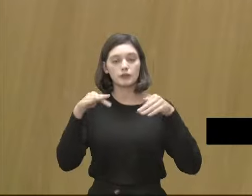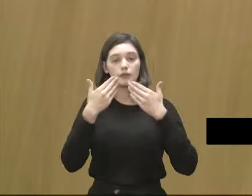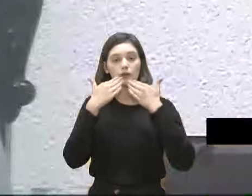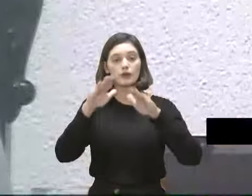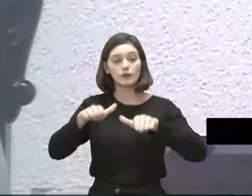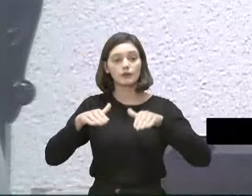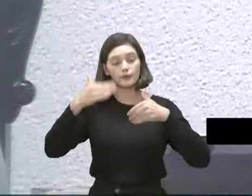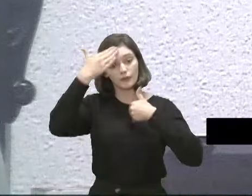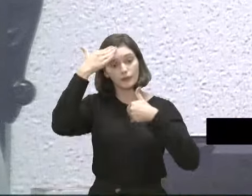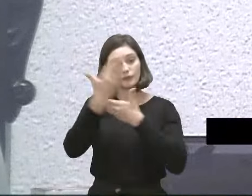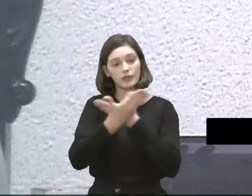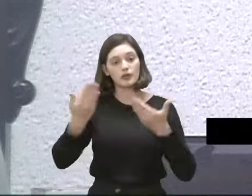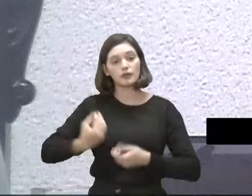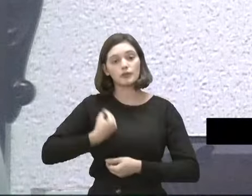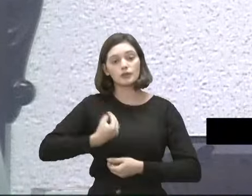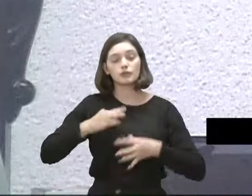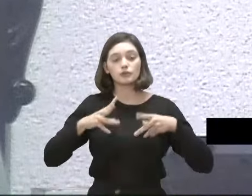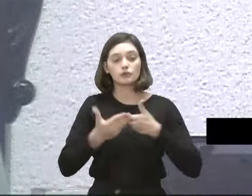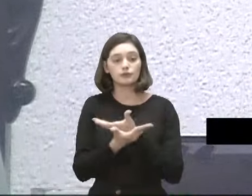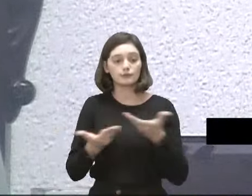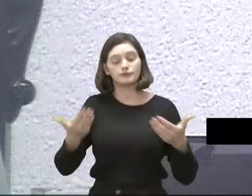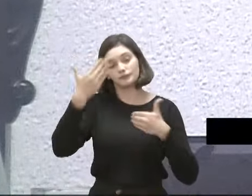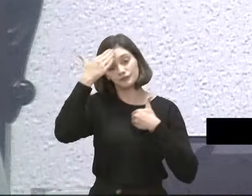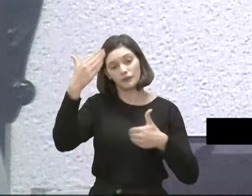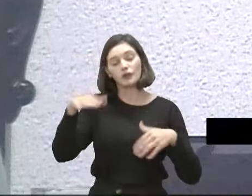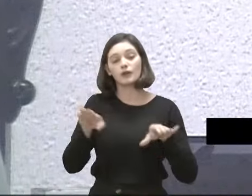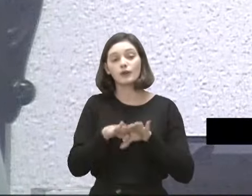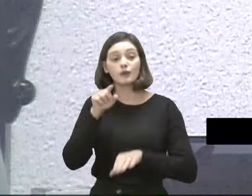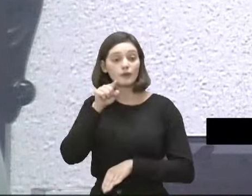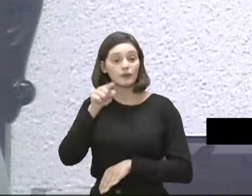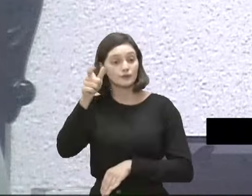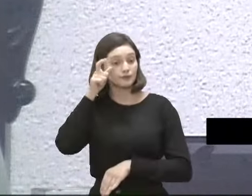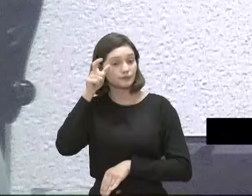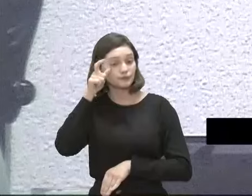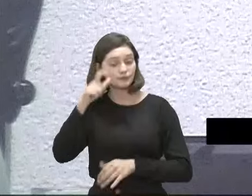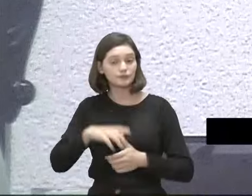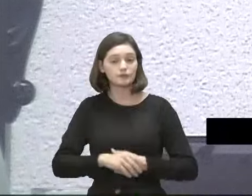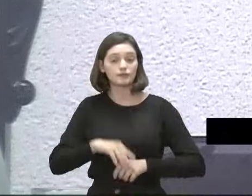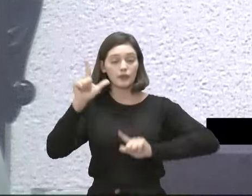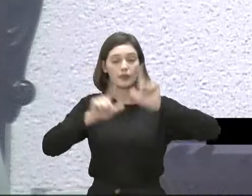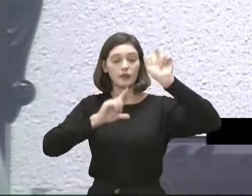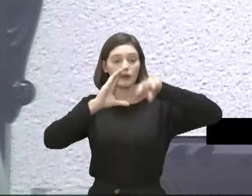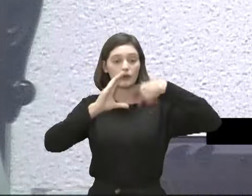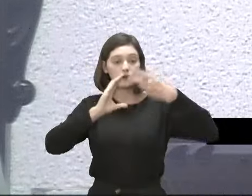audiência, agradecendo a presença de todos e agradecendo também a você, telespectador da